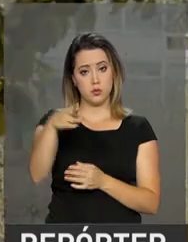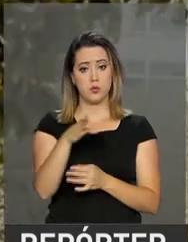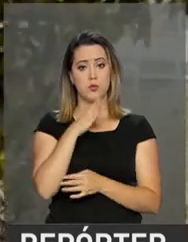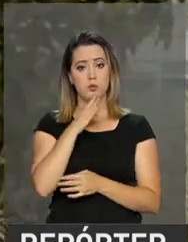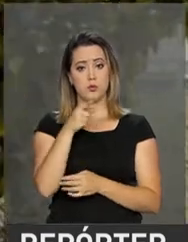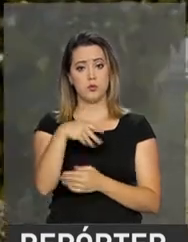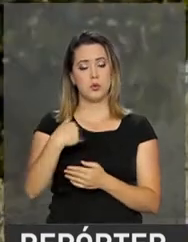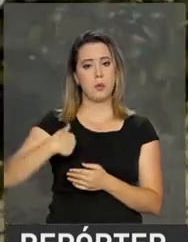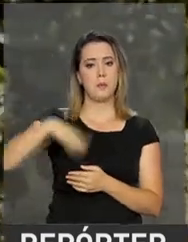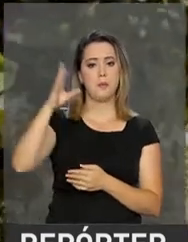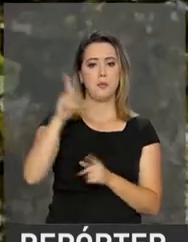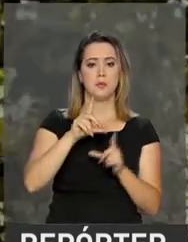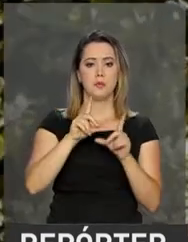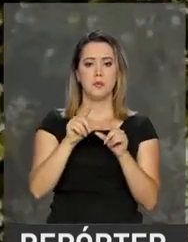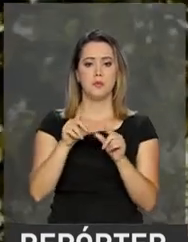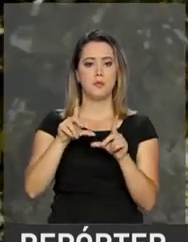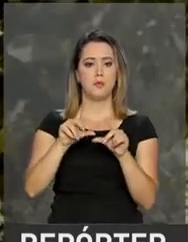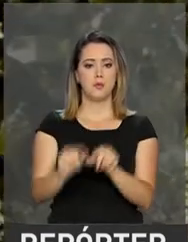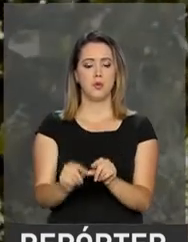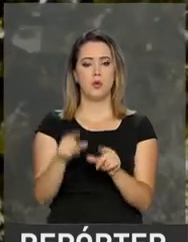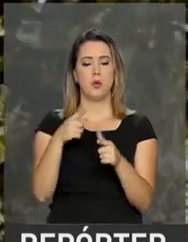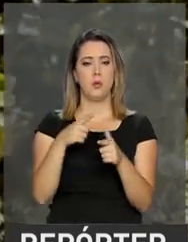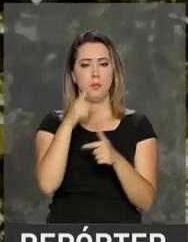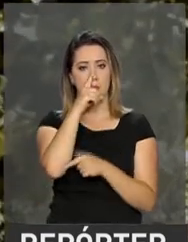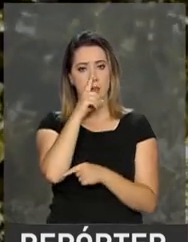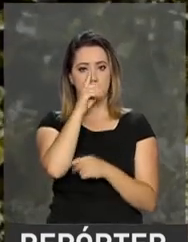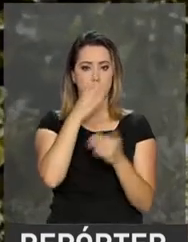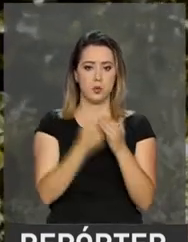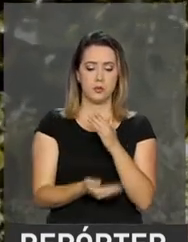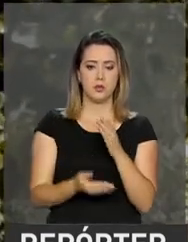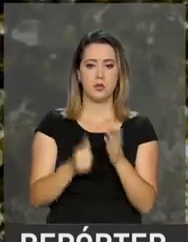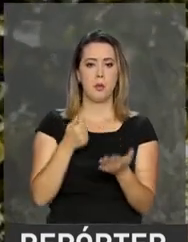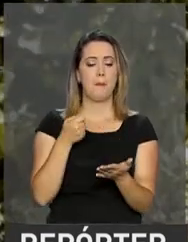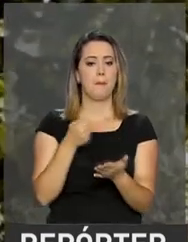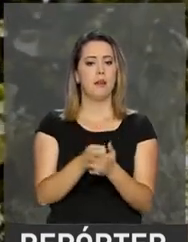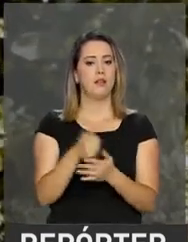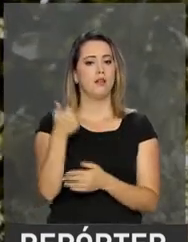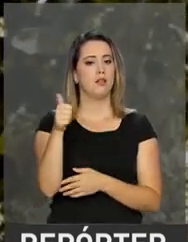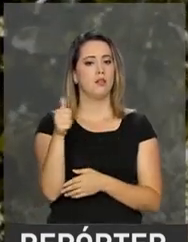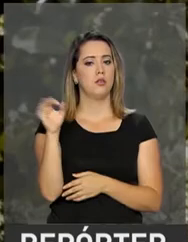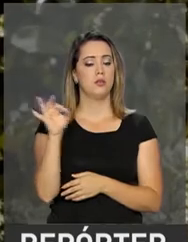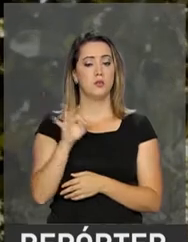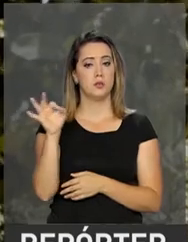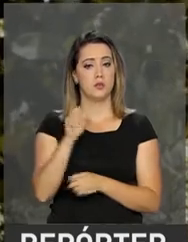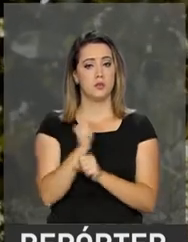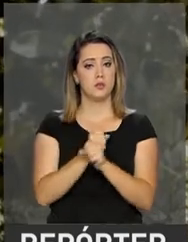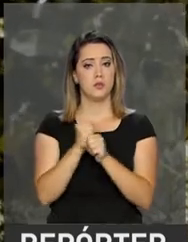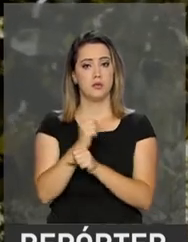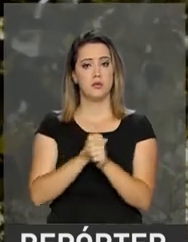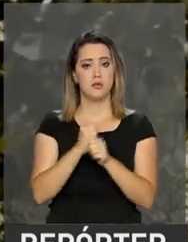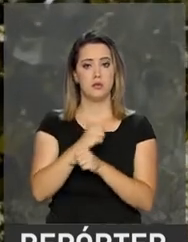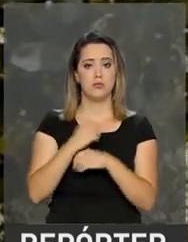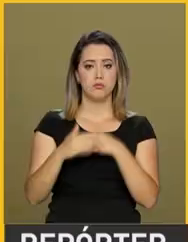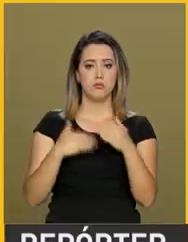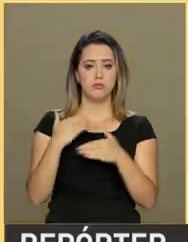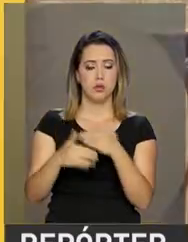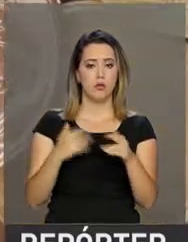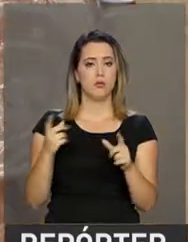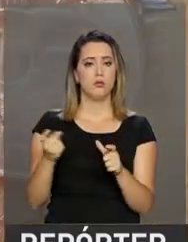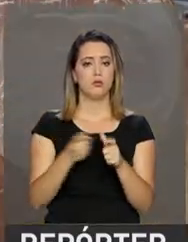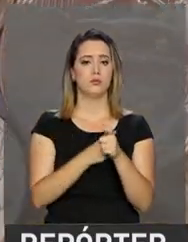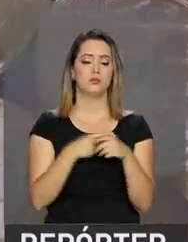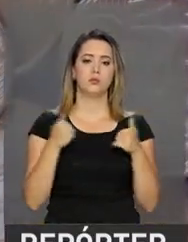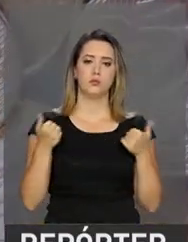tomador de empréstimos de menor risco da sociedade paga pouco mais de 11% ao ano para rolar sua dívida o